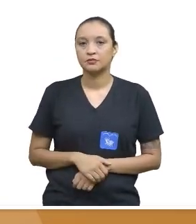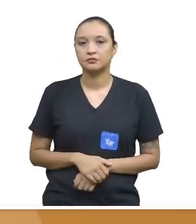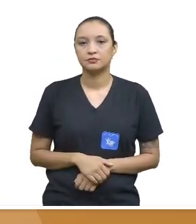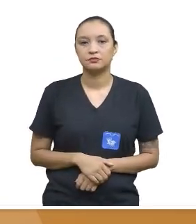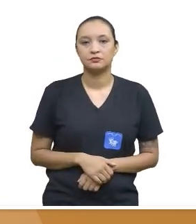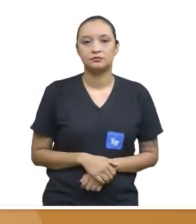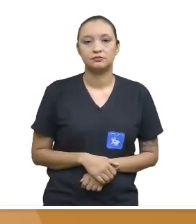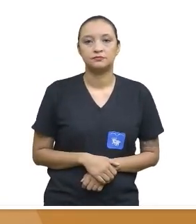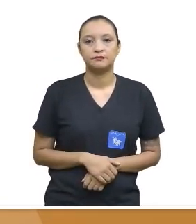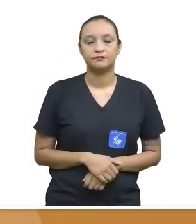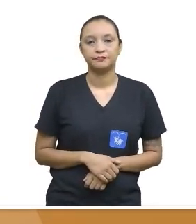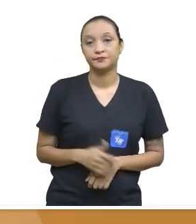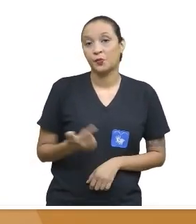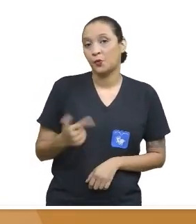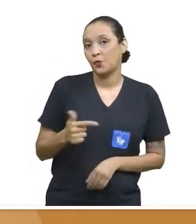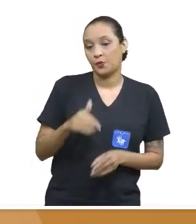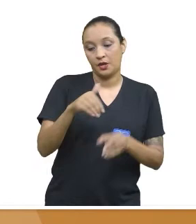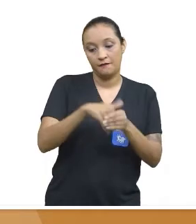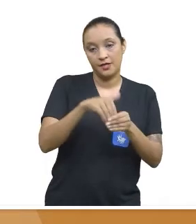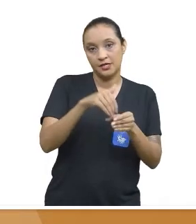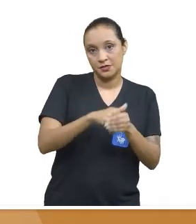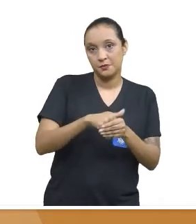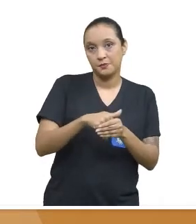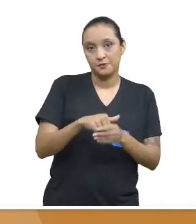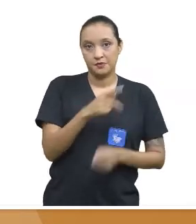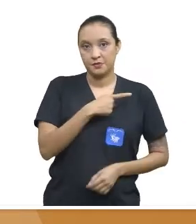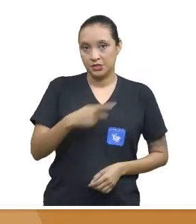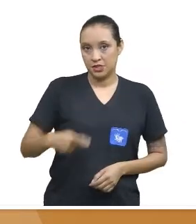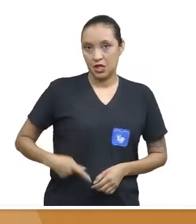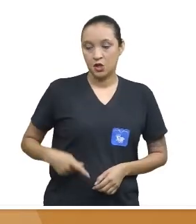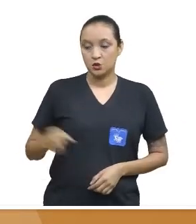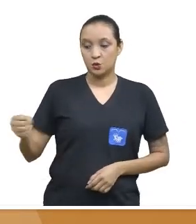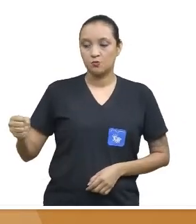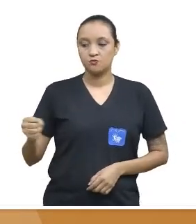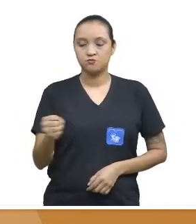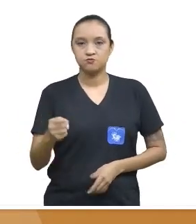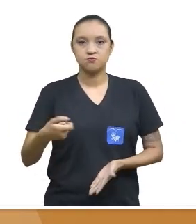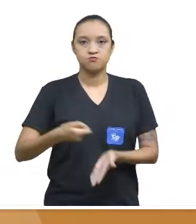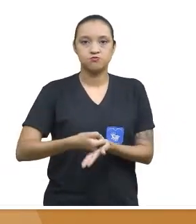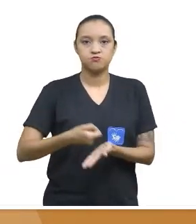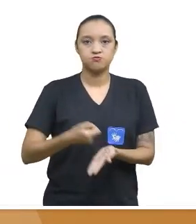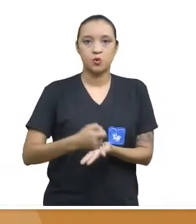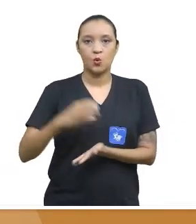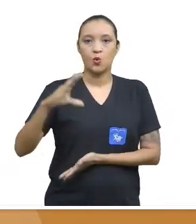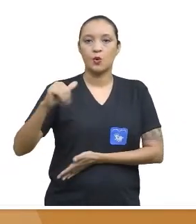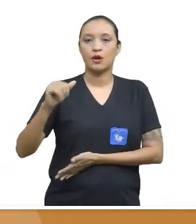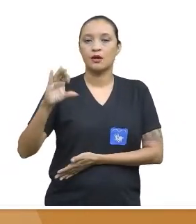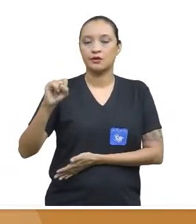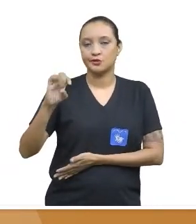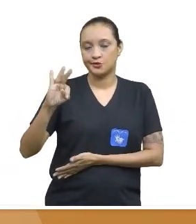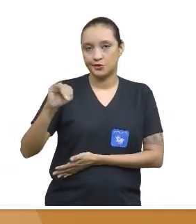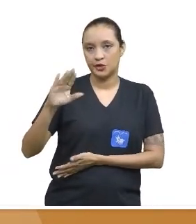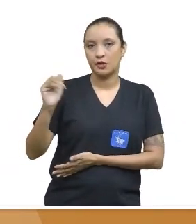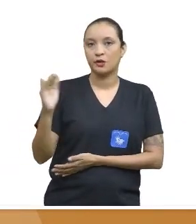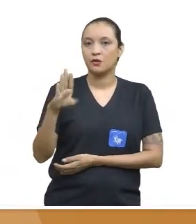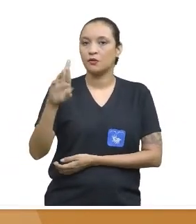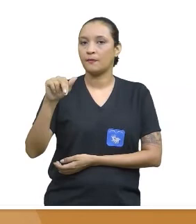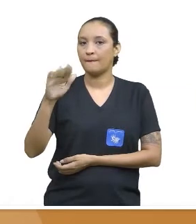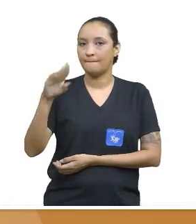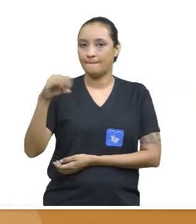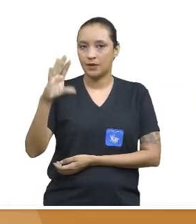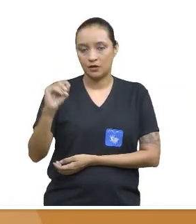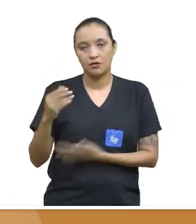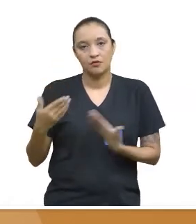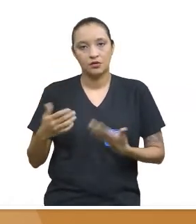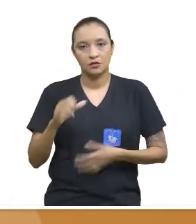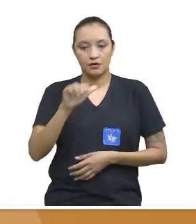não realizar a eleição para presidente, e Castelo Branco assume através do ato institucional de número 1. Então, para facilitar o AI-1 para vocês,